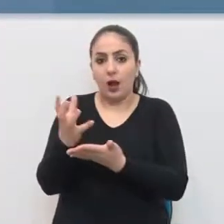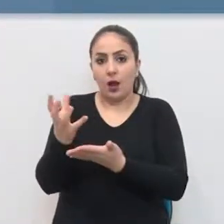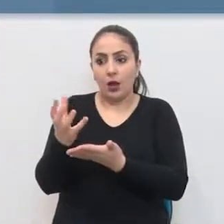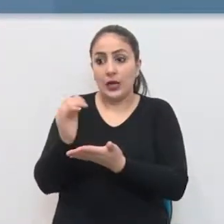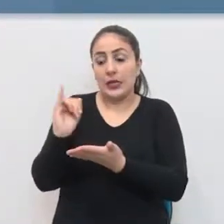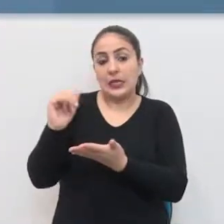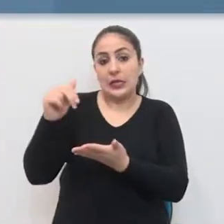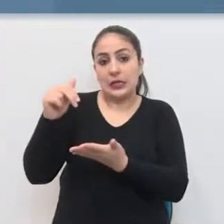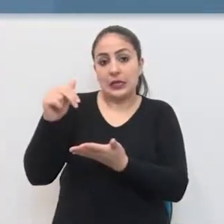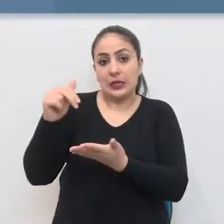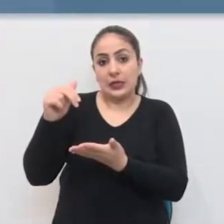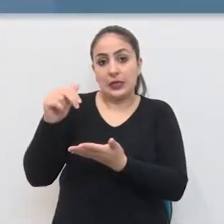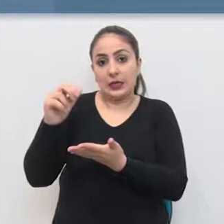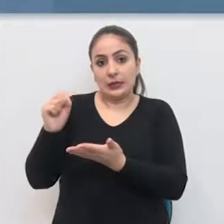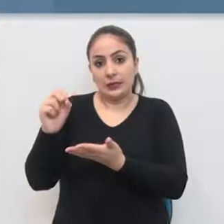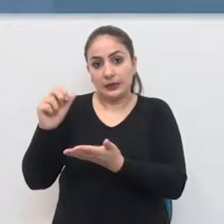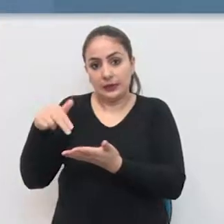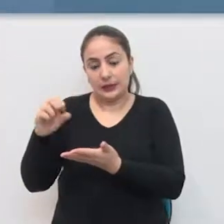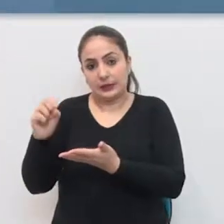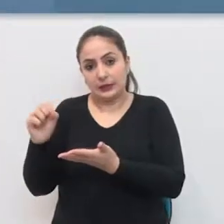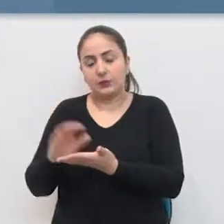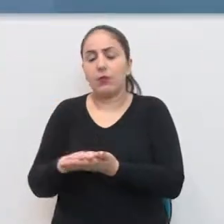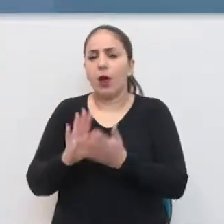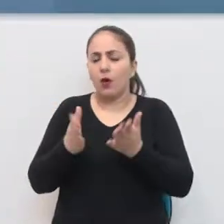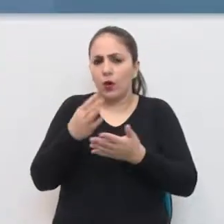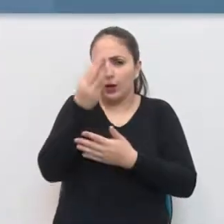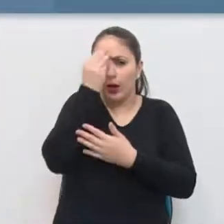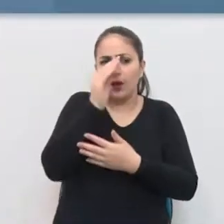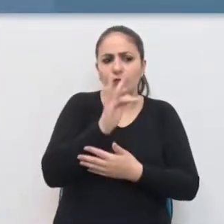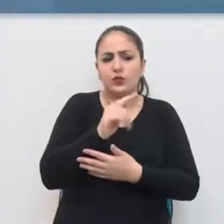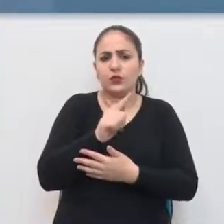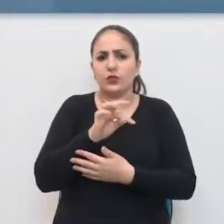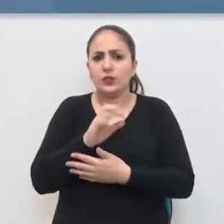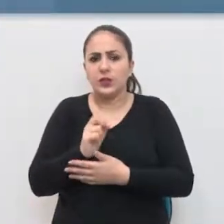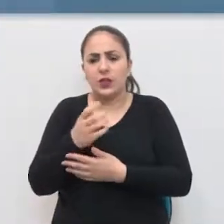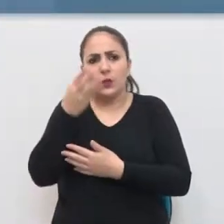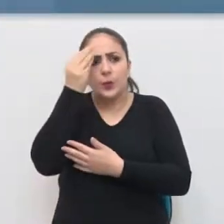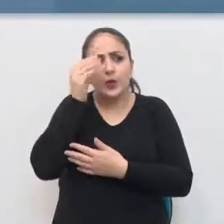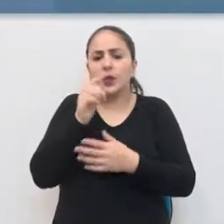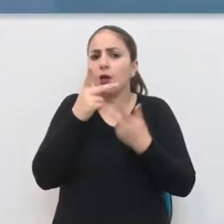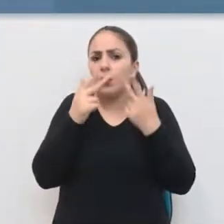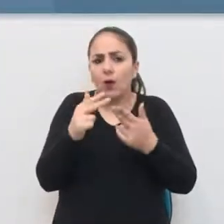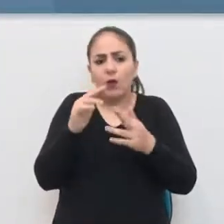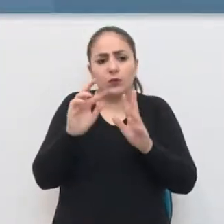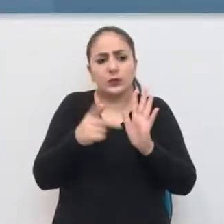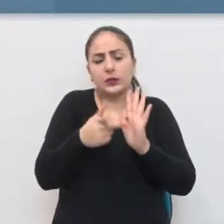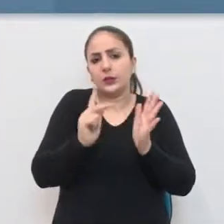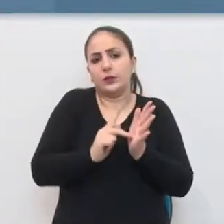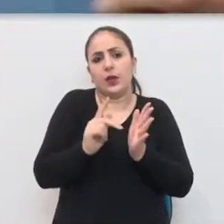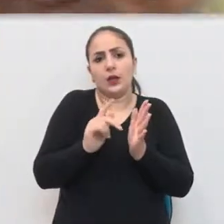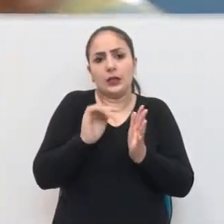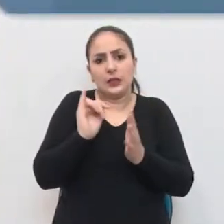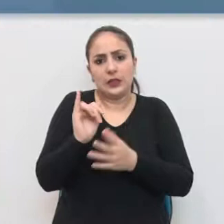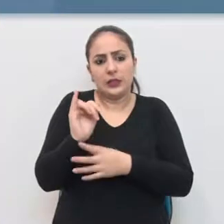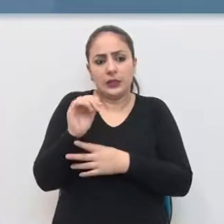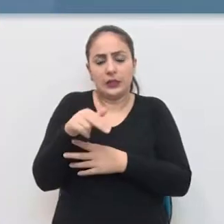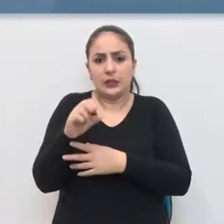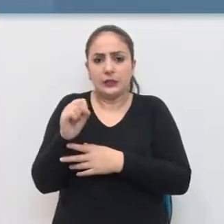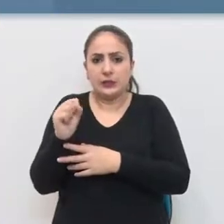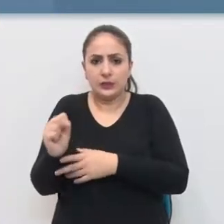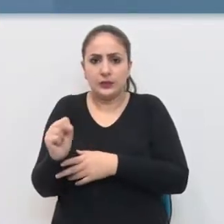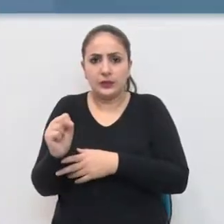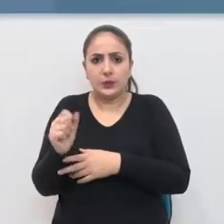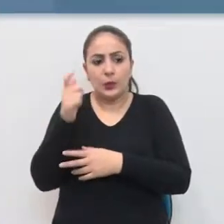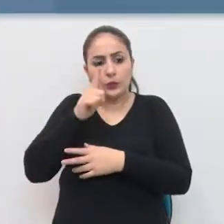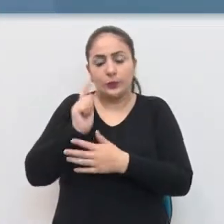o INSS. E há um entendimento agora do STF que o Fundo Rural, que tem o mesmo significado do INSS